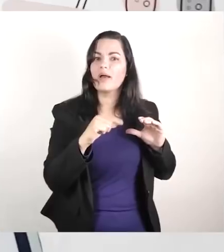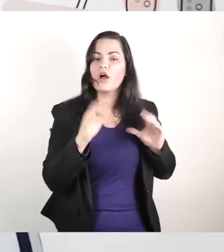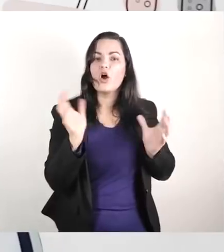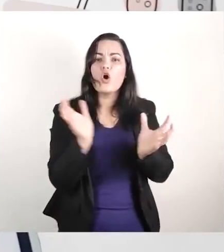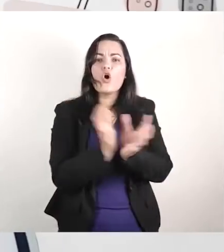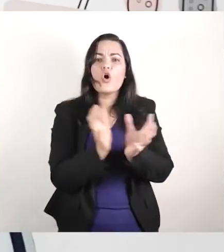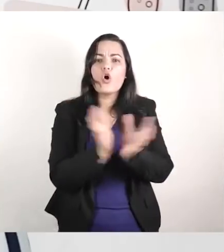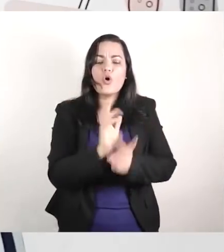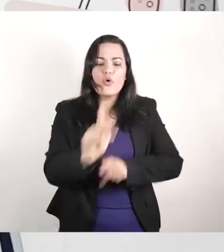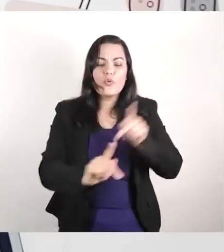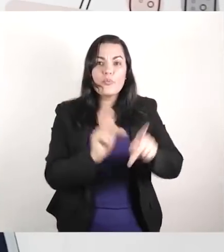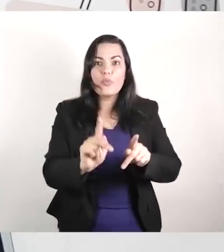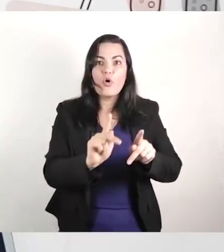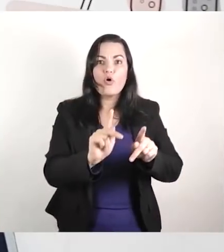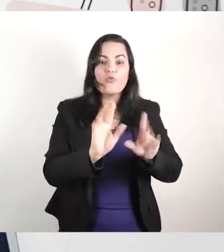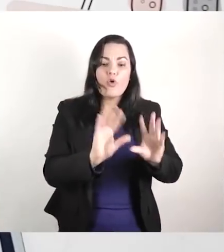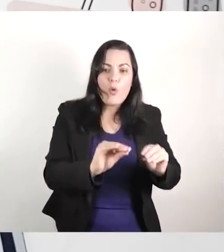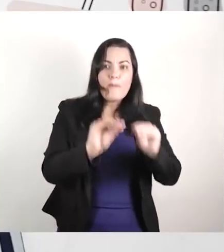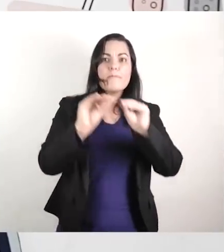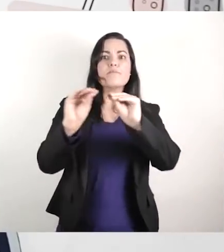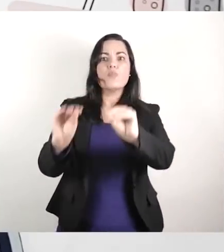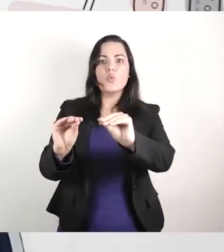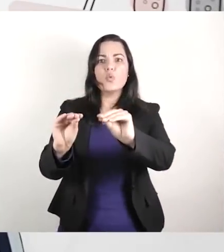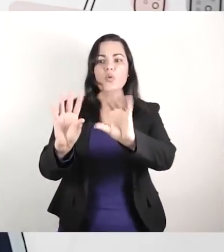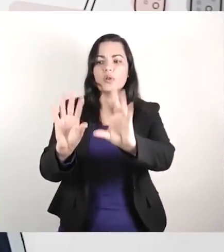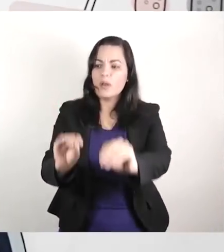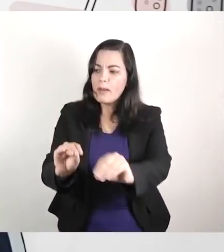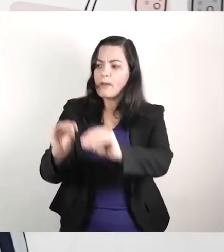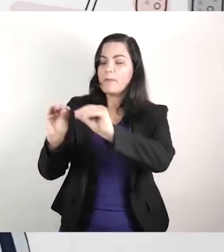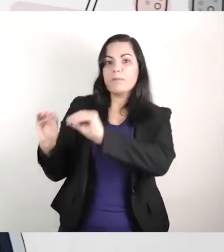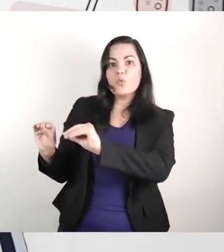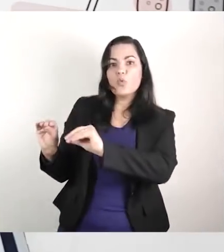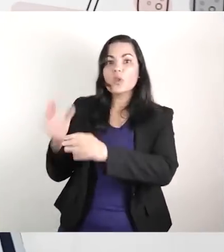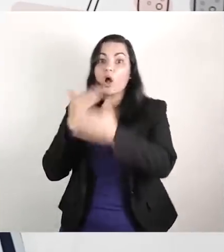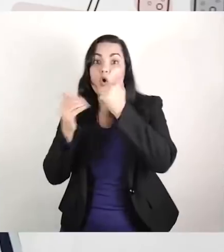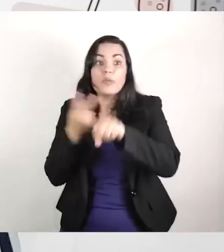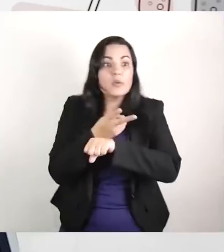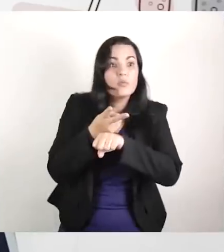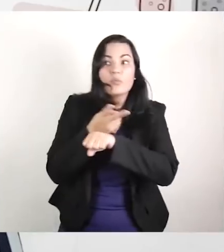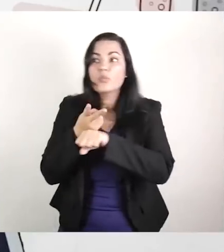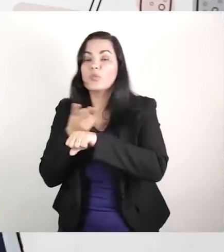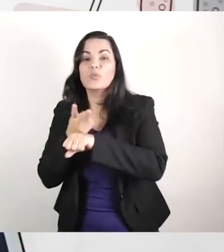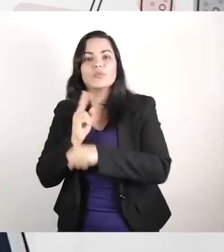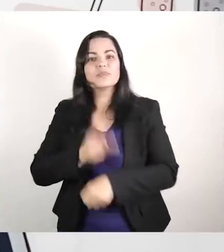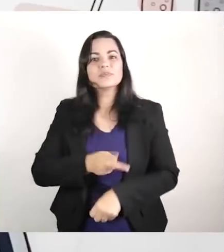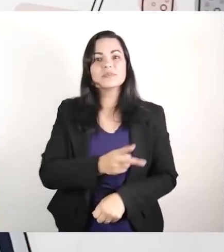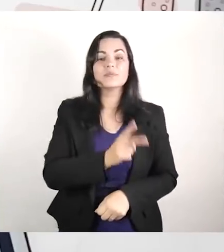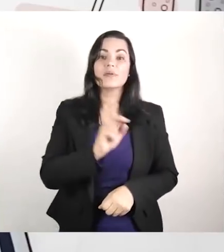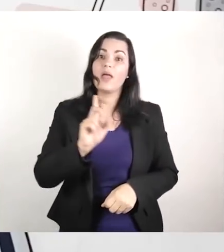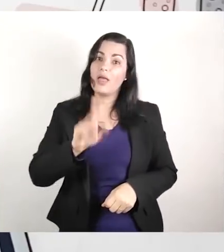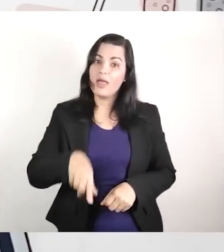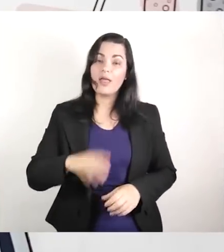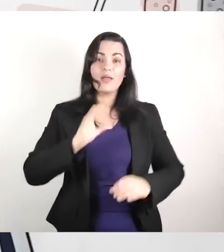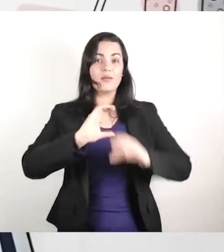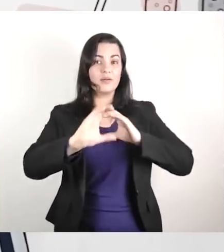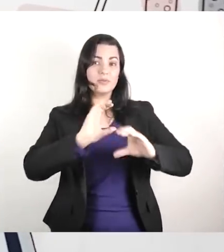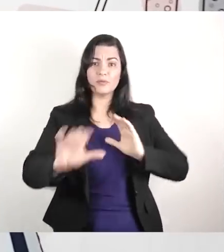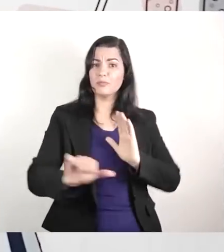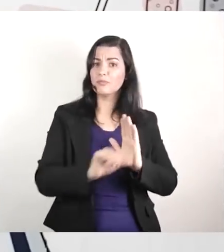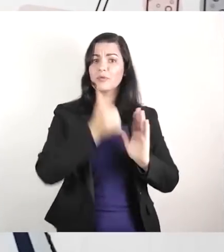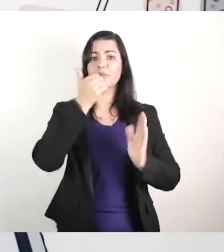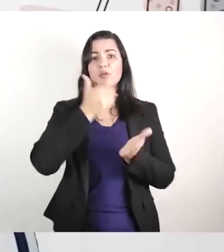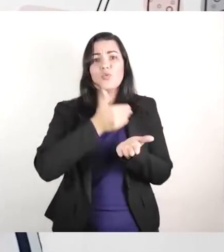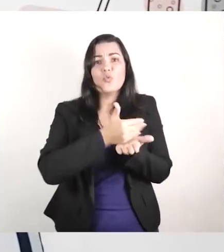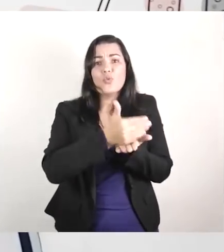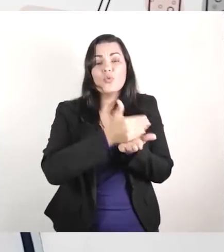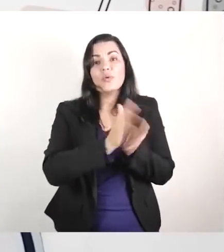mudando de lugar para lugar em busca de alimento, e era uma das primeiras formas de comunicação. Só